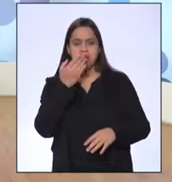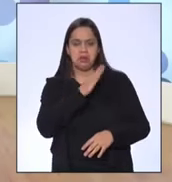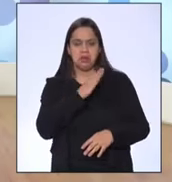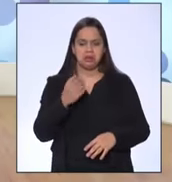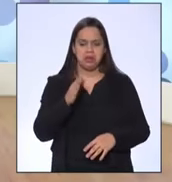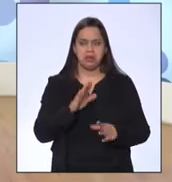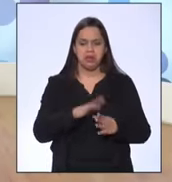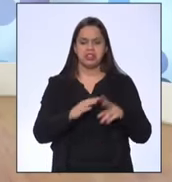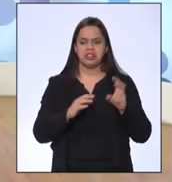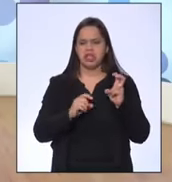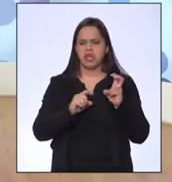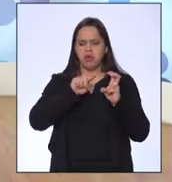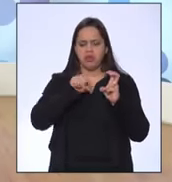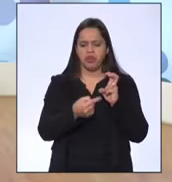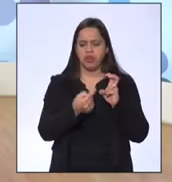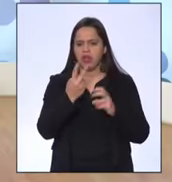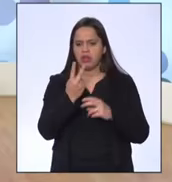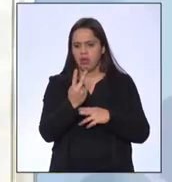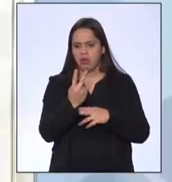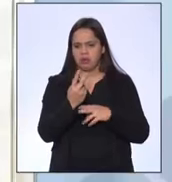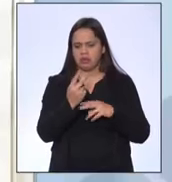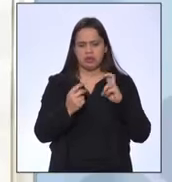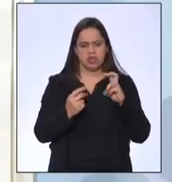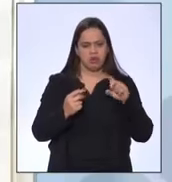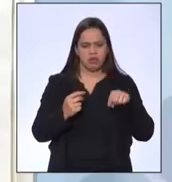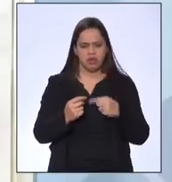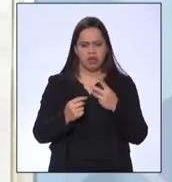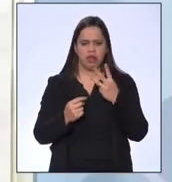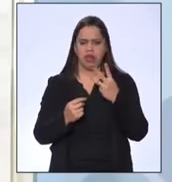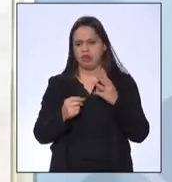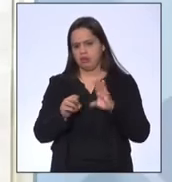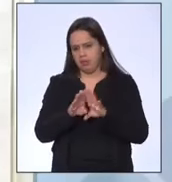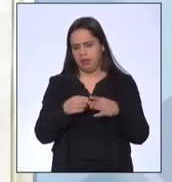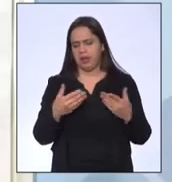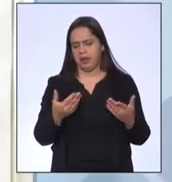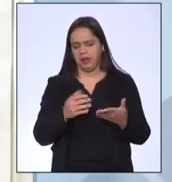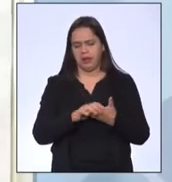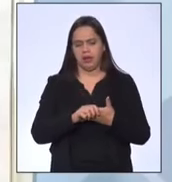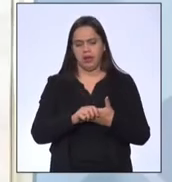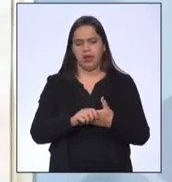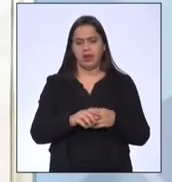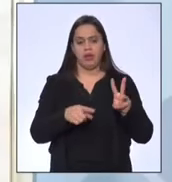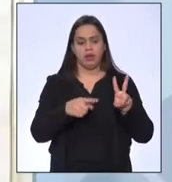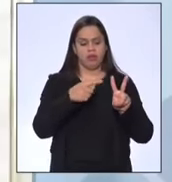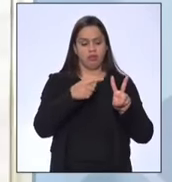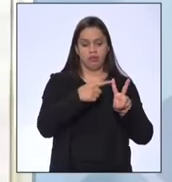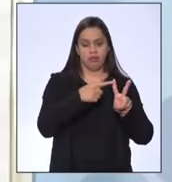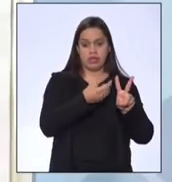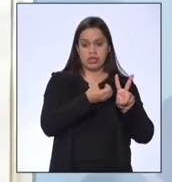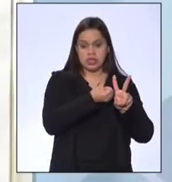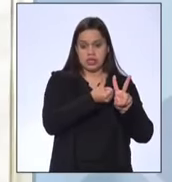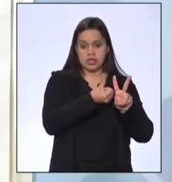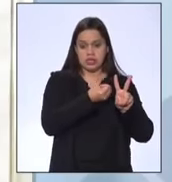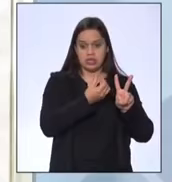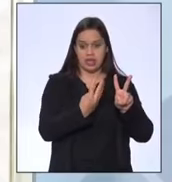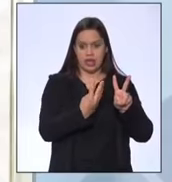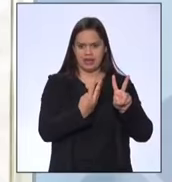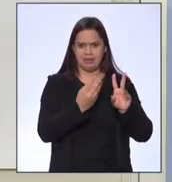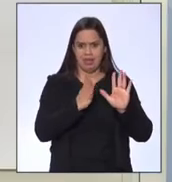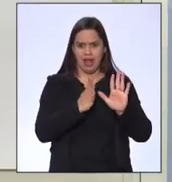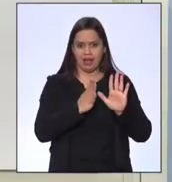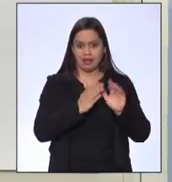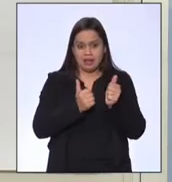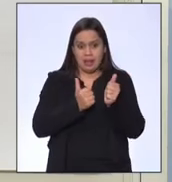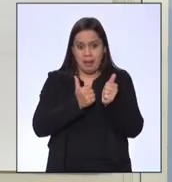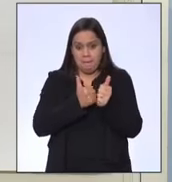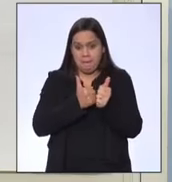5,2, 5,3, que seja. O raiz de 63, Mesmo raciocínio. Olha, mas ele está bem